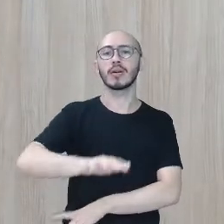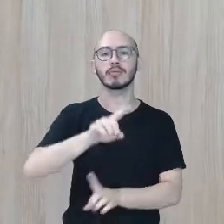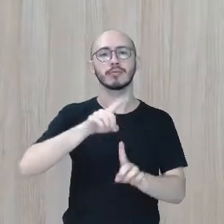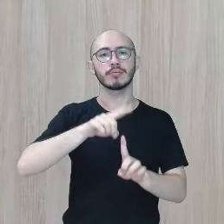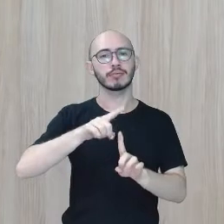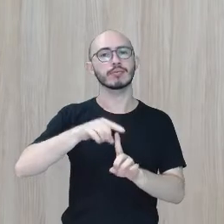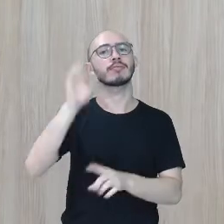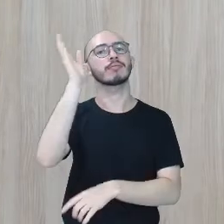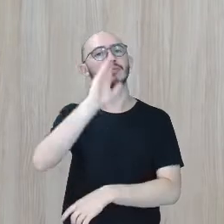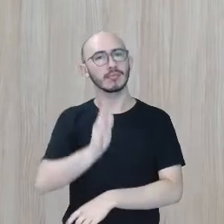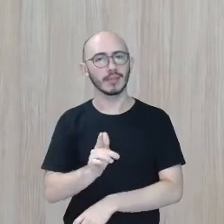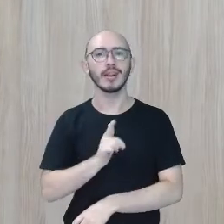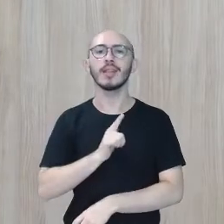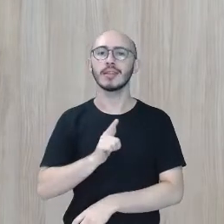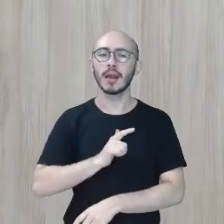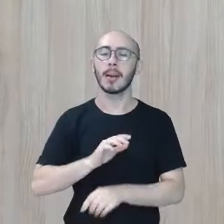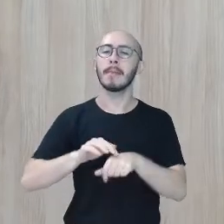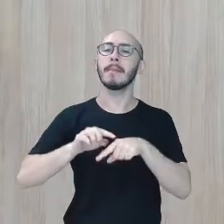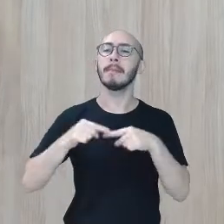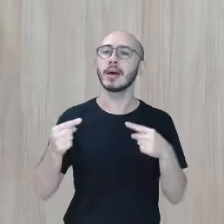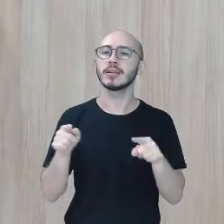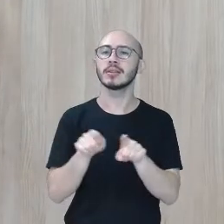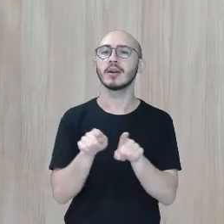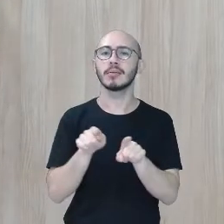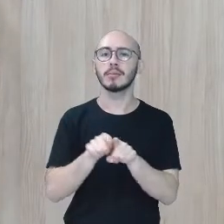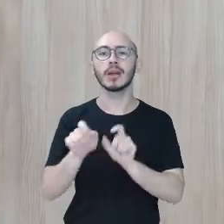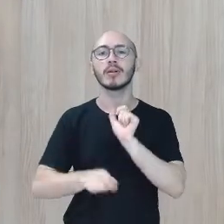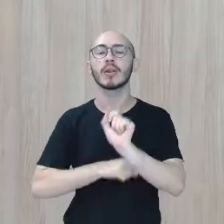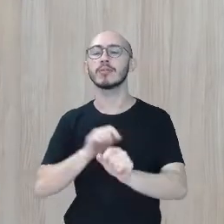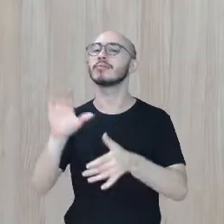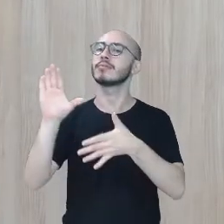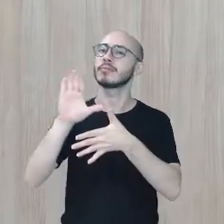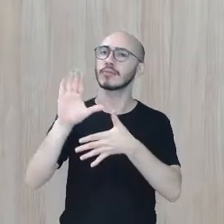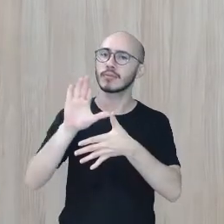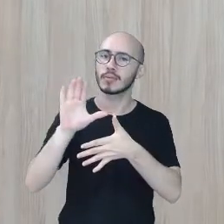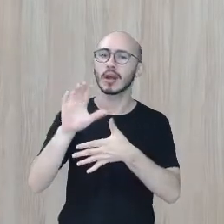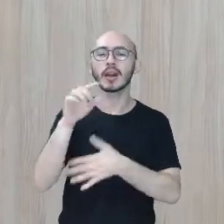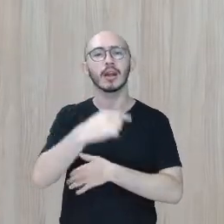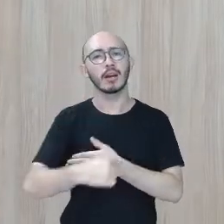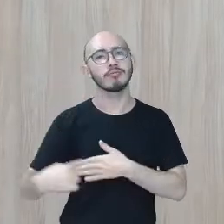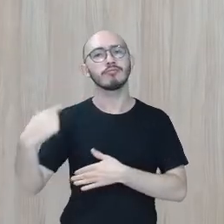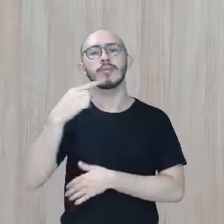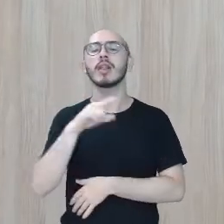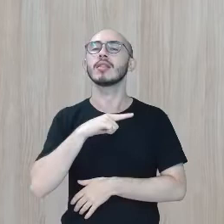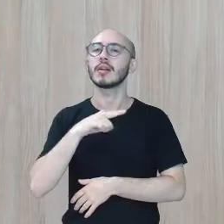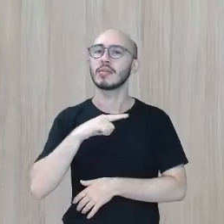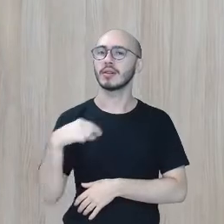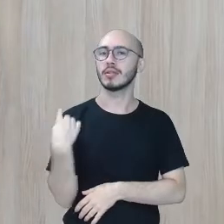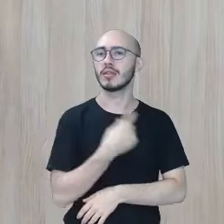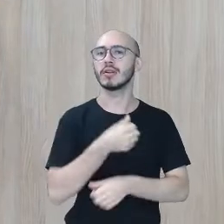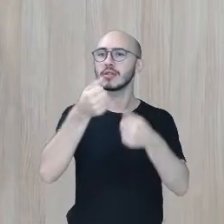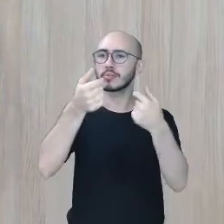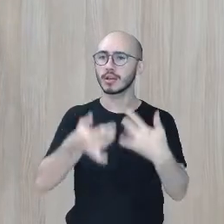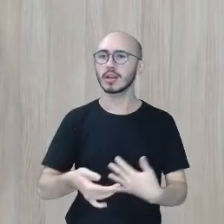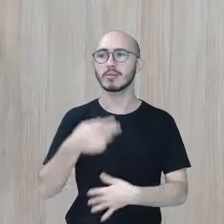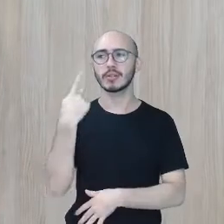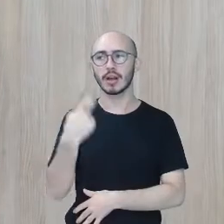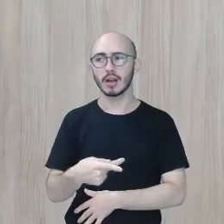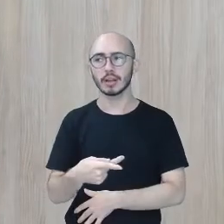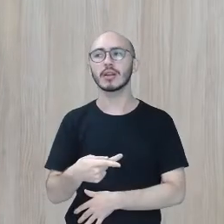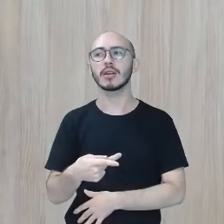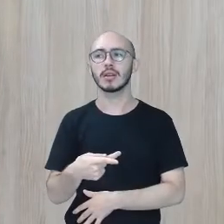aqui no Brasil, mas também na América, né? A gente falou há um tempo atrás, a gente mencionou que aqui na América,